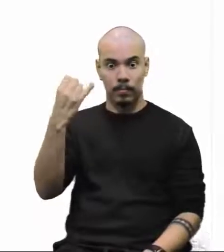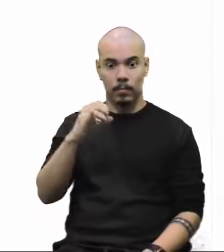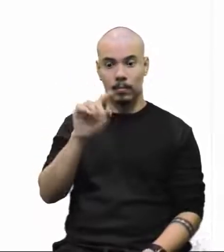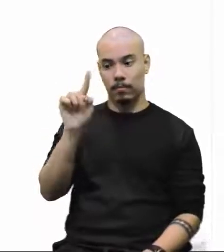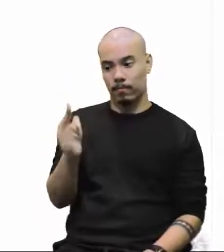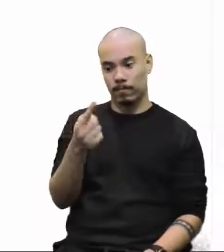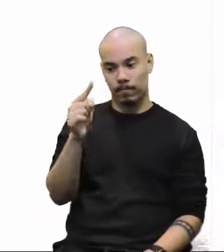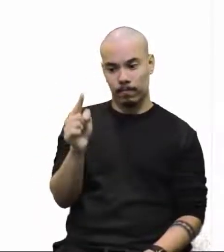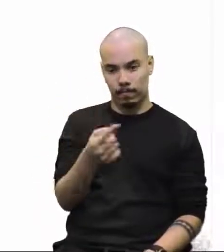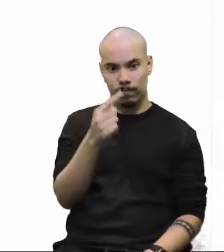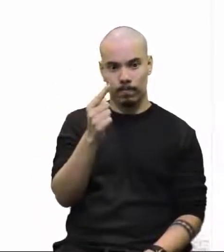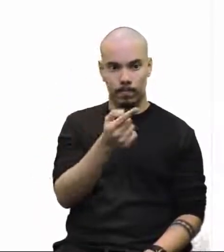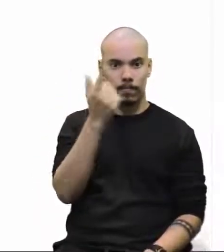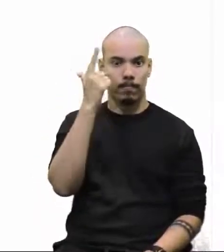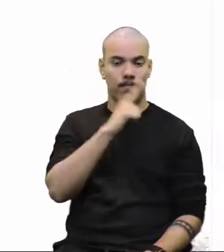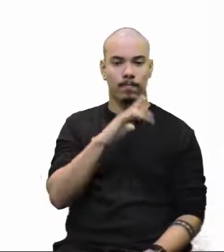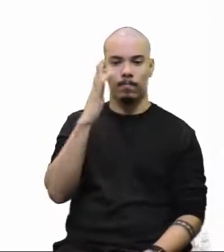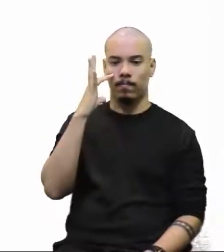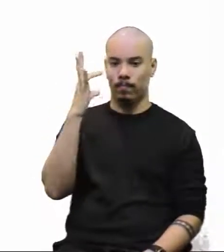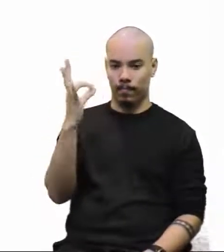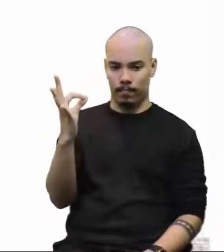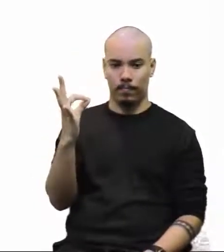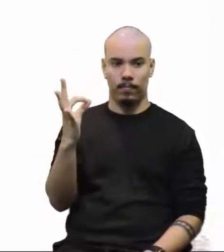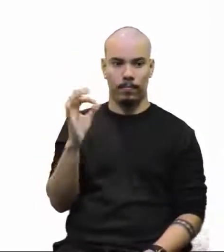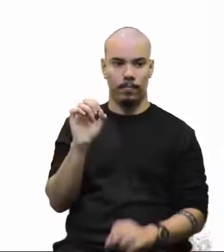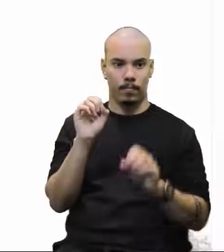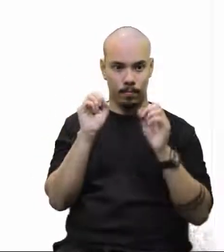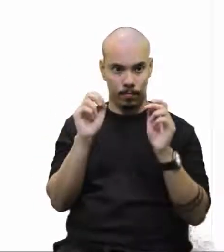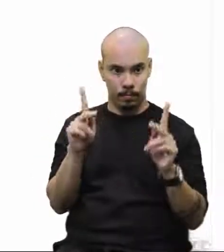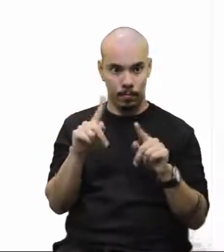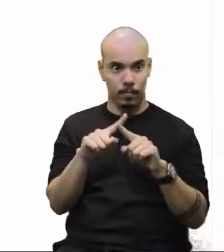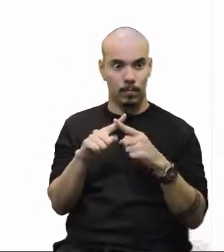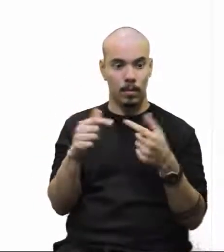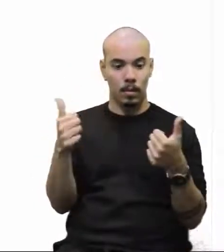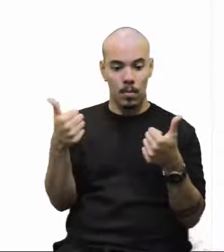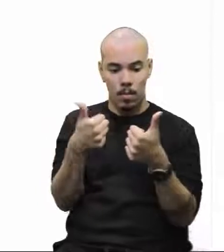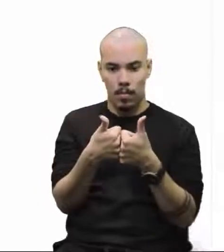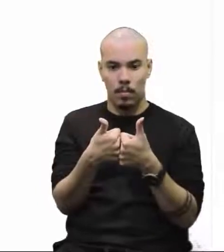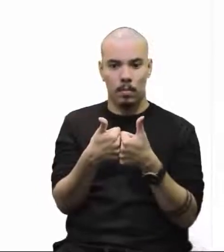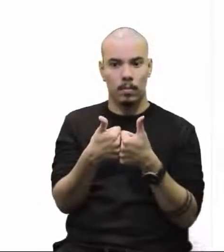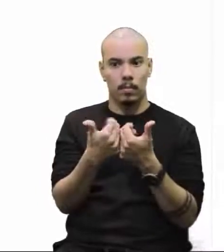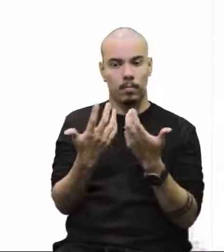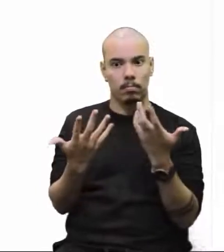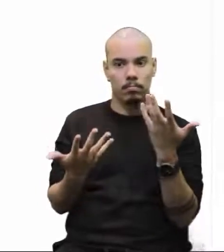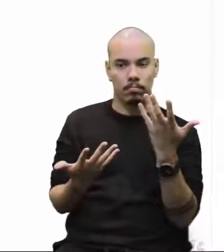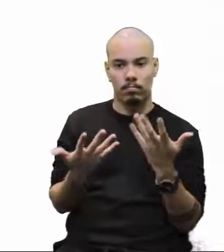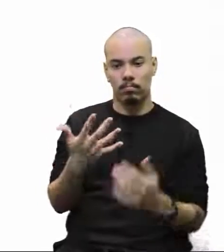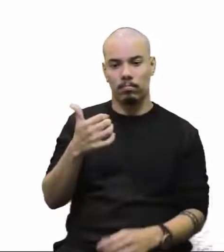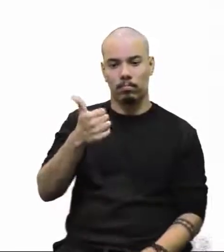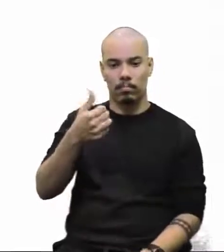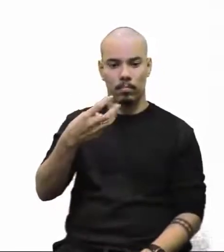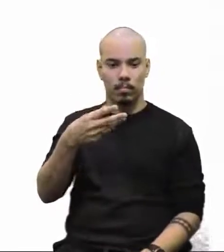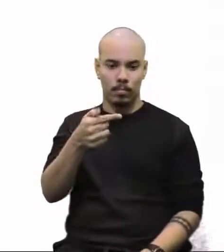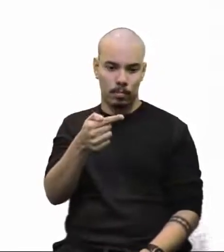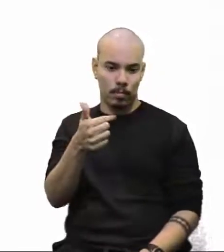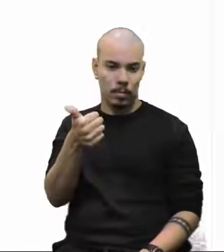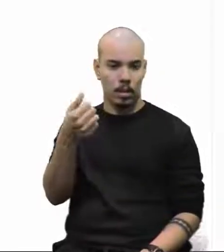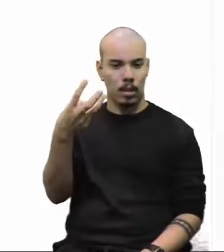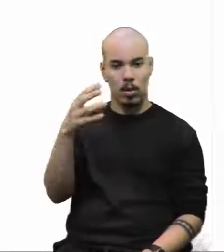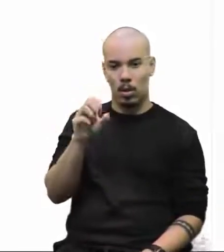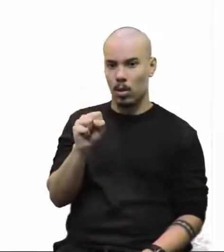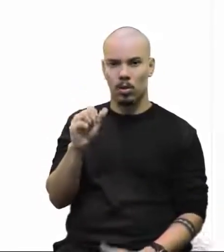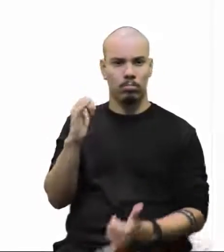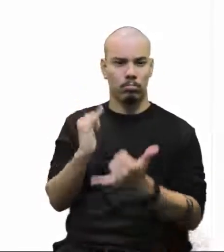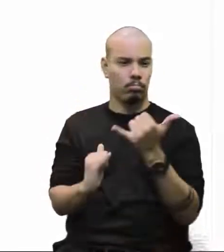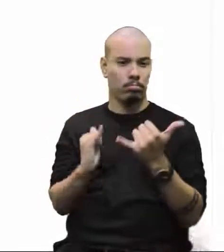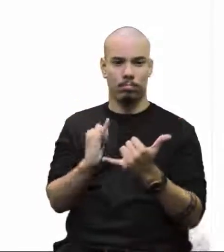dar 1,38 aí, inclusive. Isso. Mais casa aproxima mais. Mas entre o 137 e 138 vai estar quase